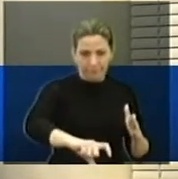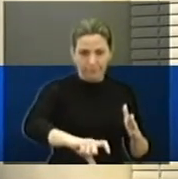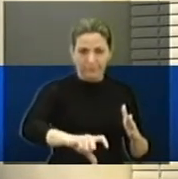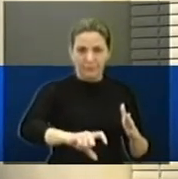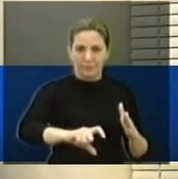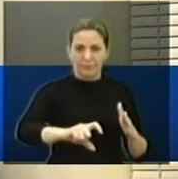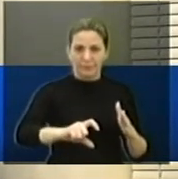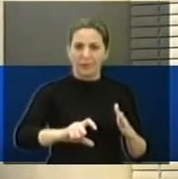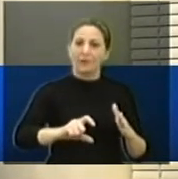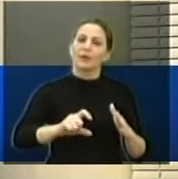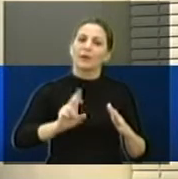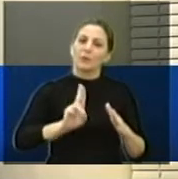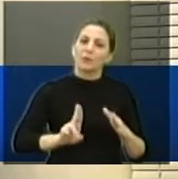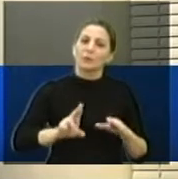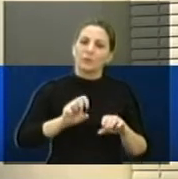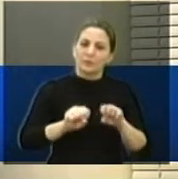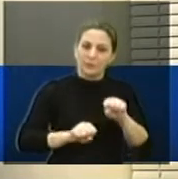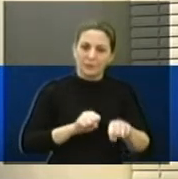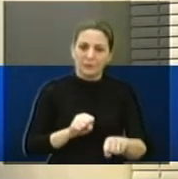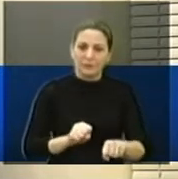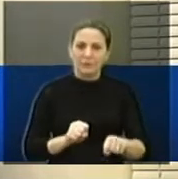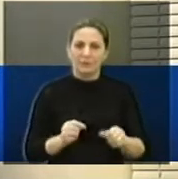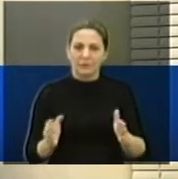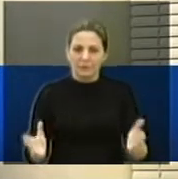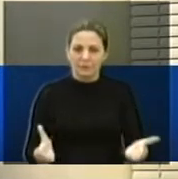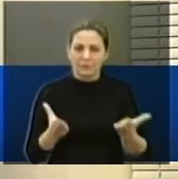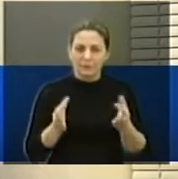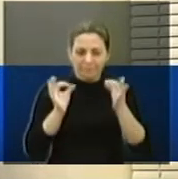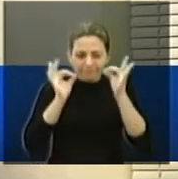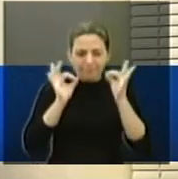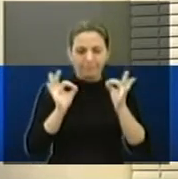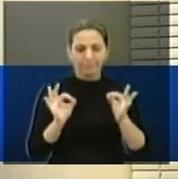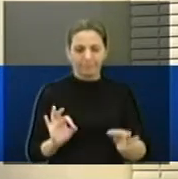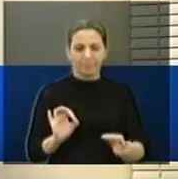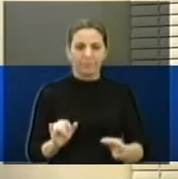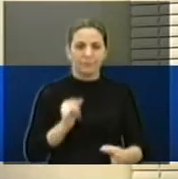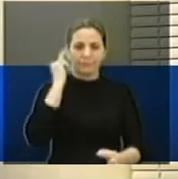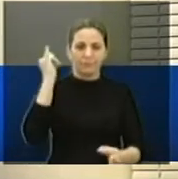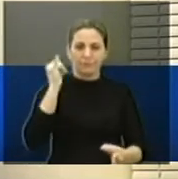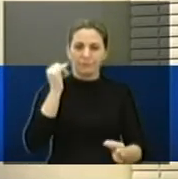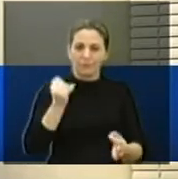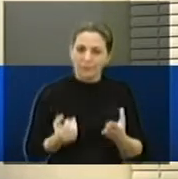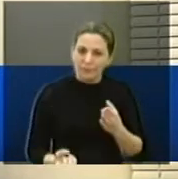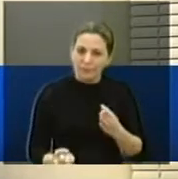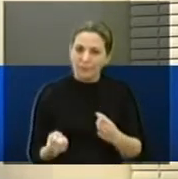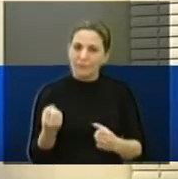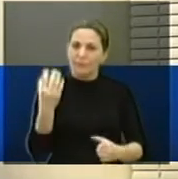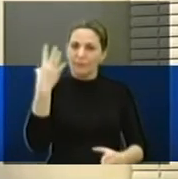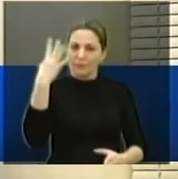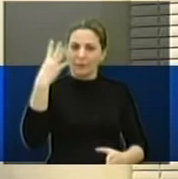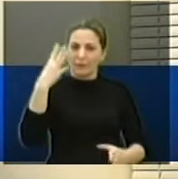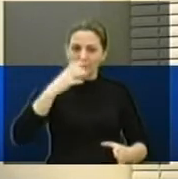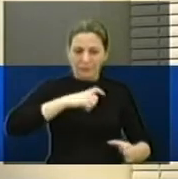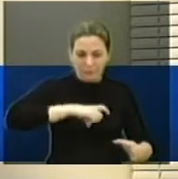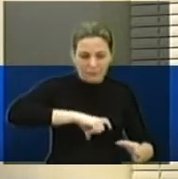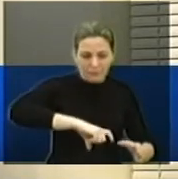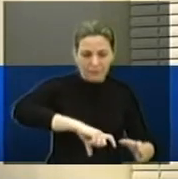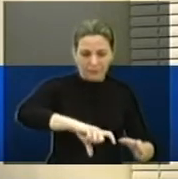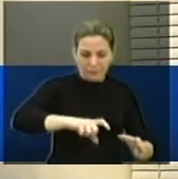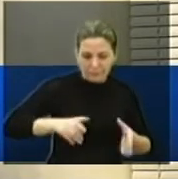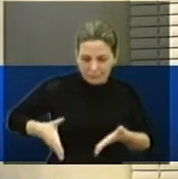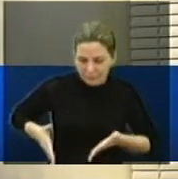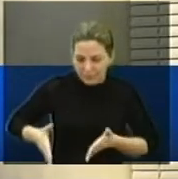iniciativa perfeita válida é criarmos ciclofaixa na cidade de